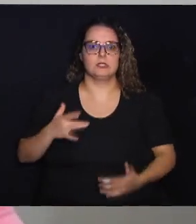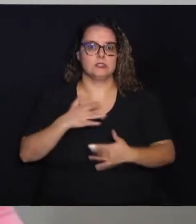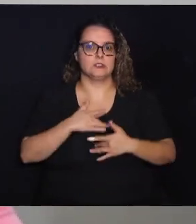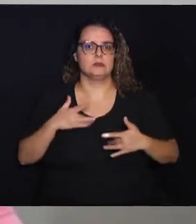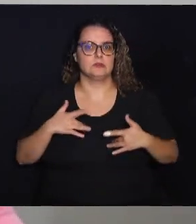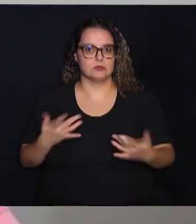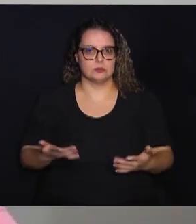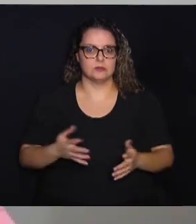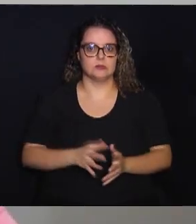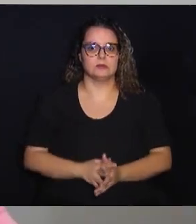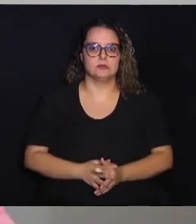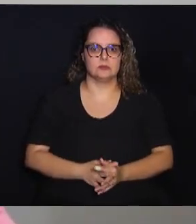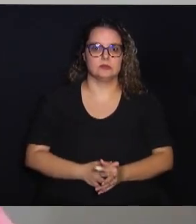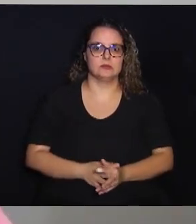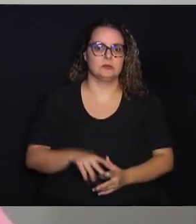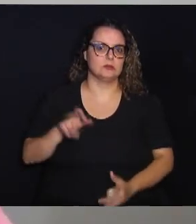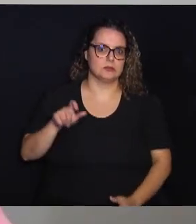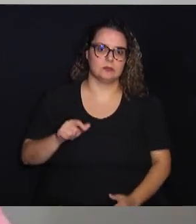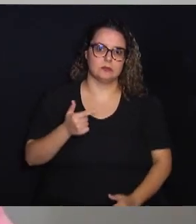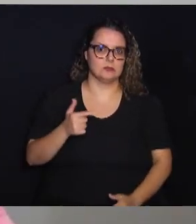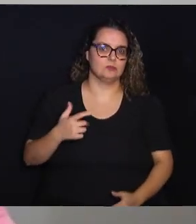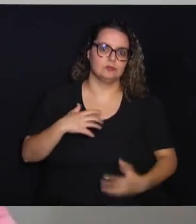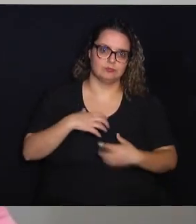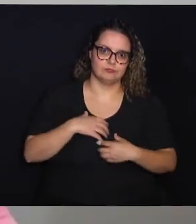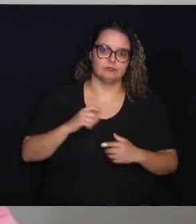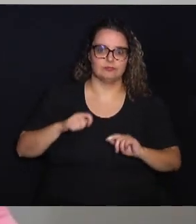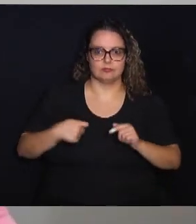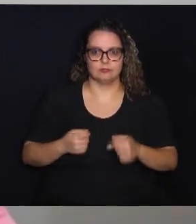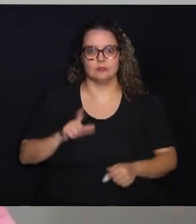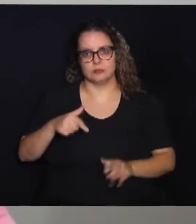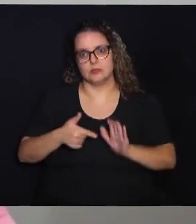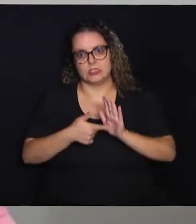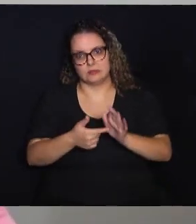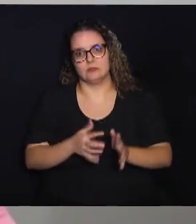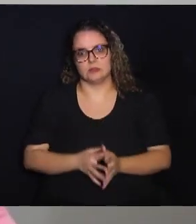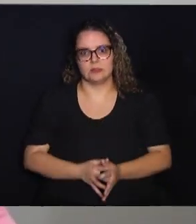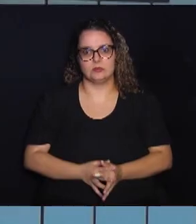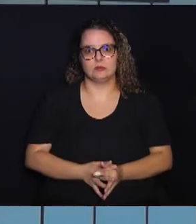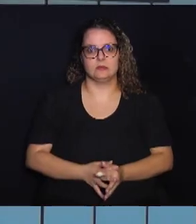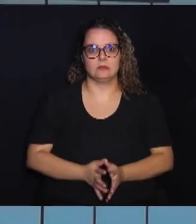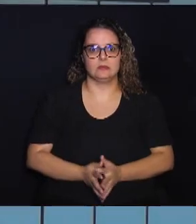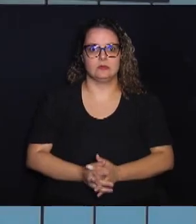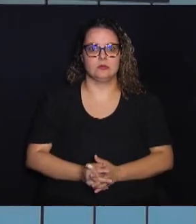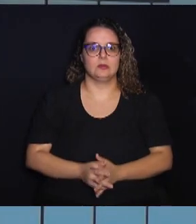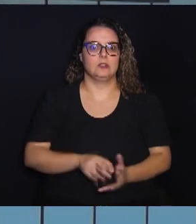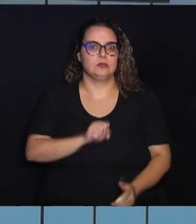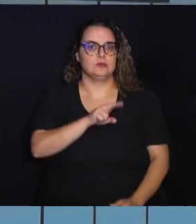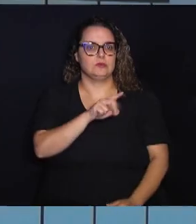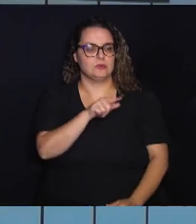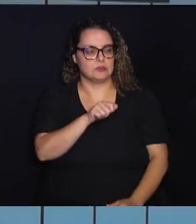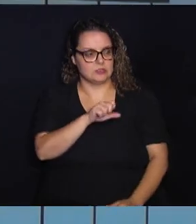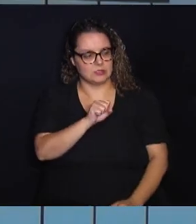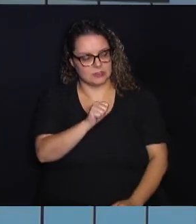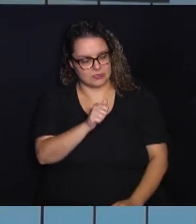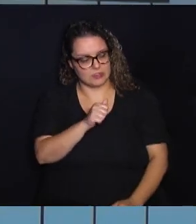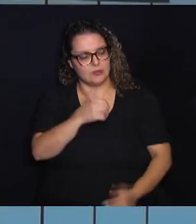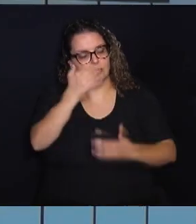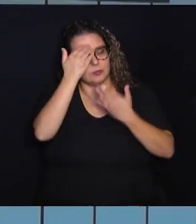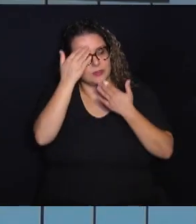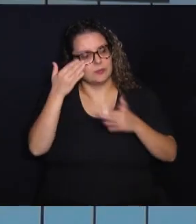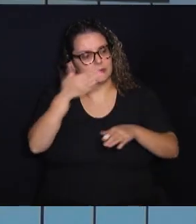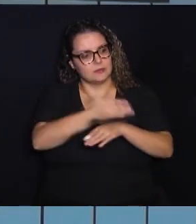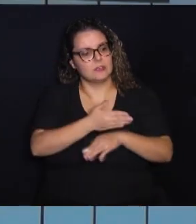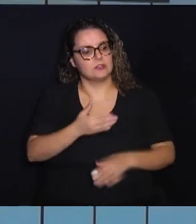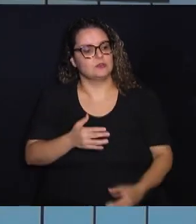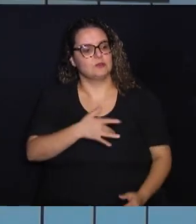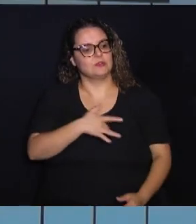saudável e essa pessoa não ter os sintomas. Então, por isso que ela vai manifestar. Suzana, muito obrigada pela sua participação aqui no